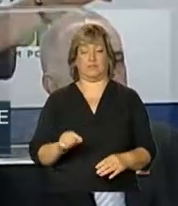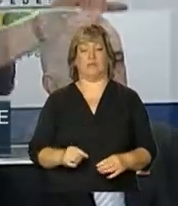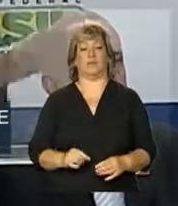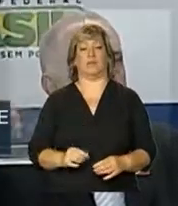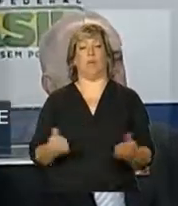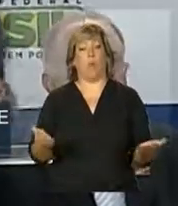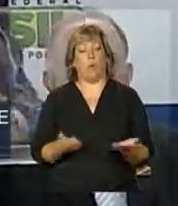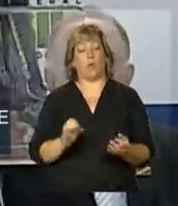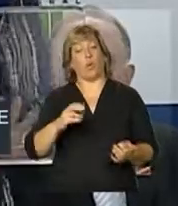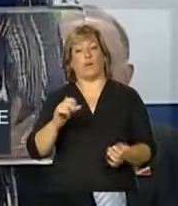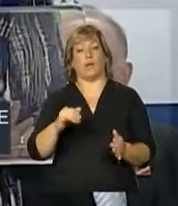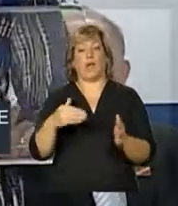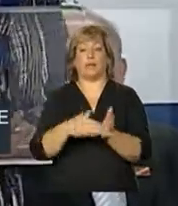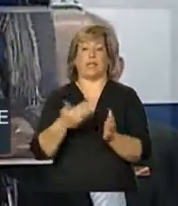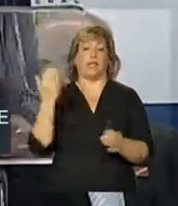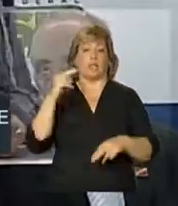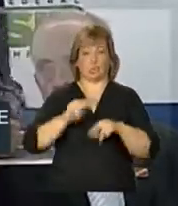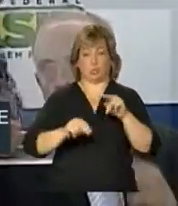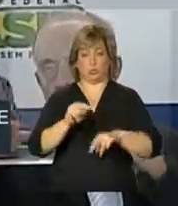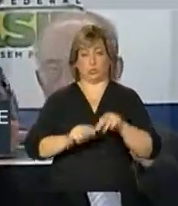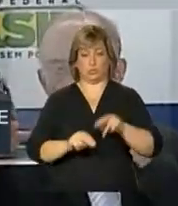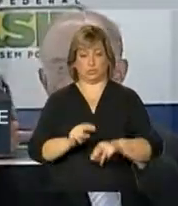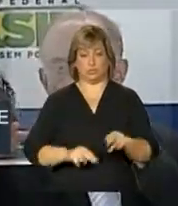até junho deste ano,